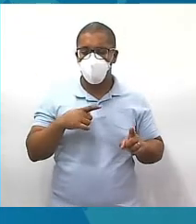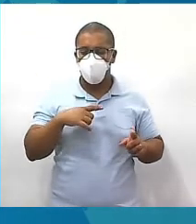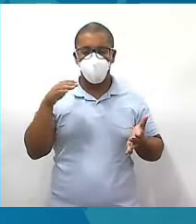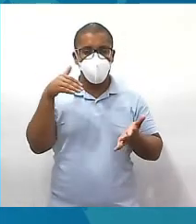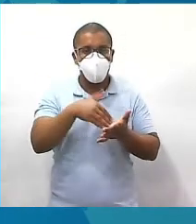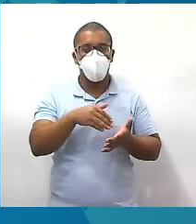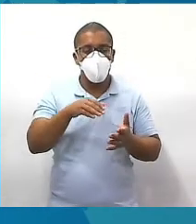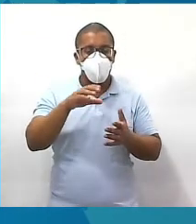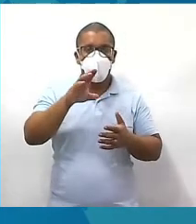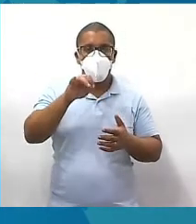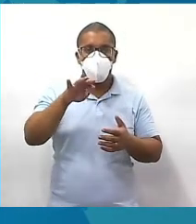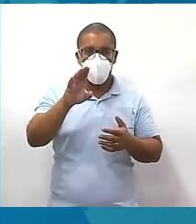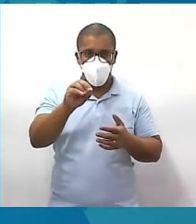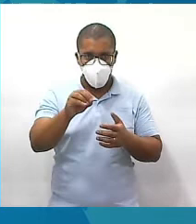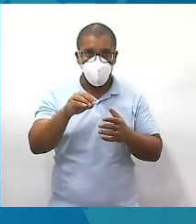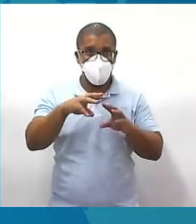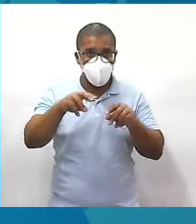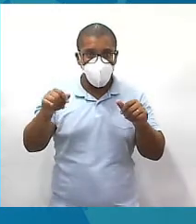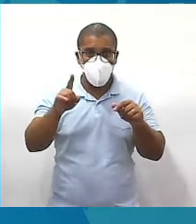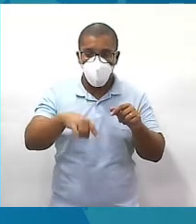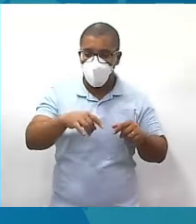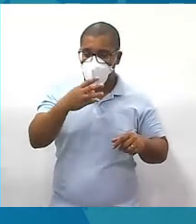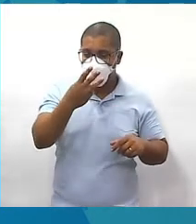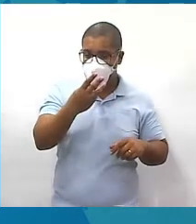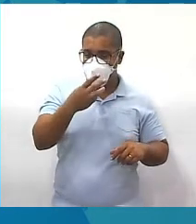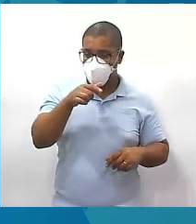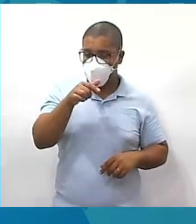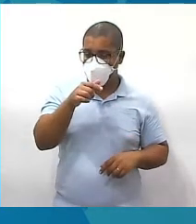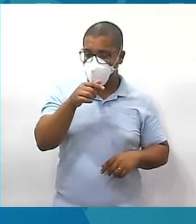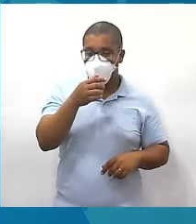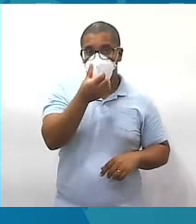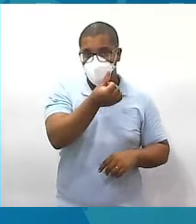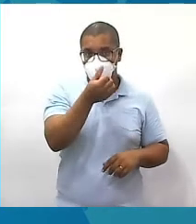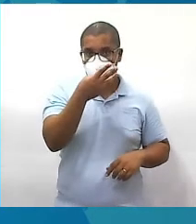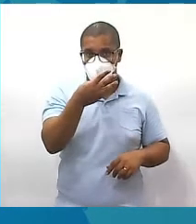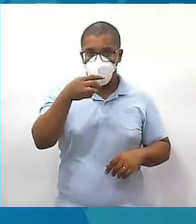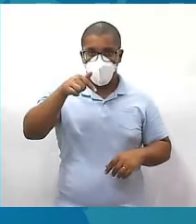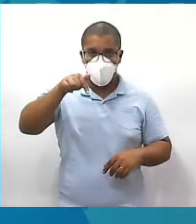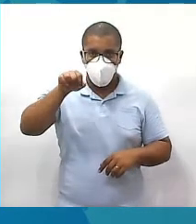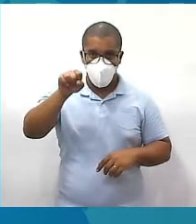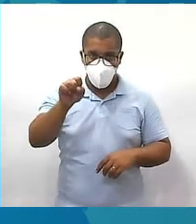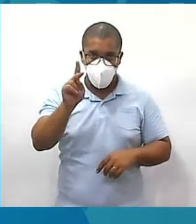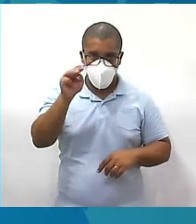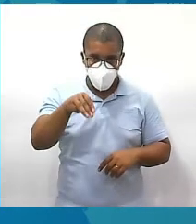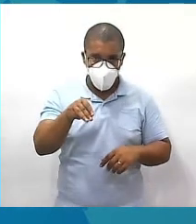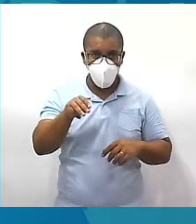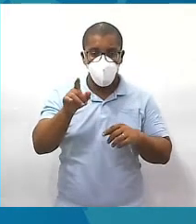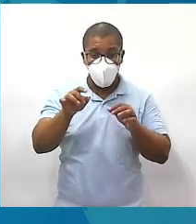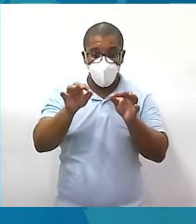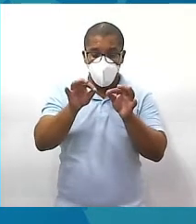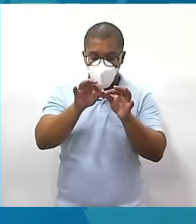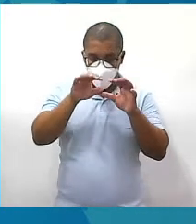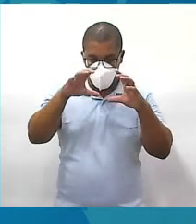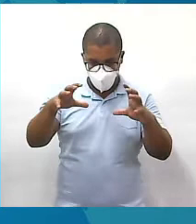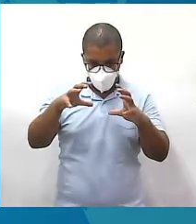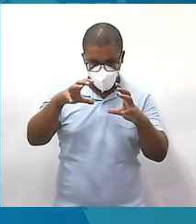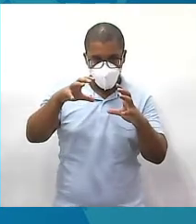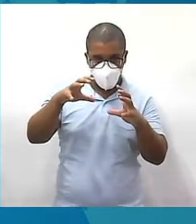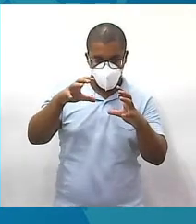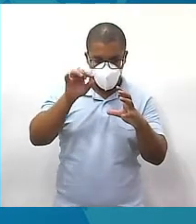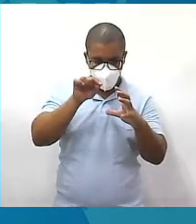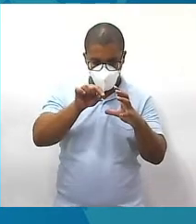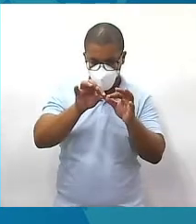6.378 quilômetros e o satélite ainda está mais distante da superfície da Terra, a 3.600. Então, tem que